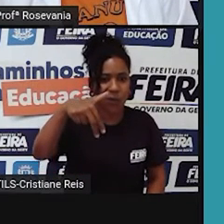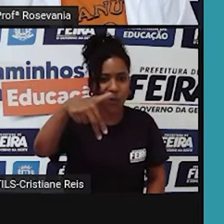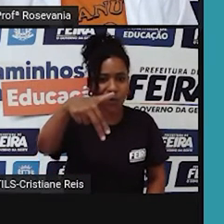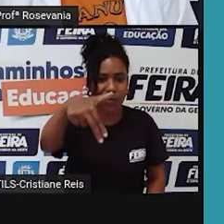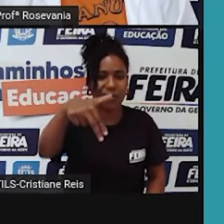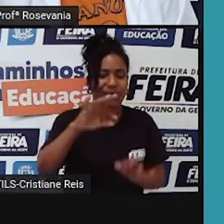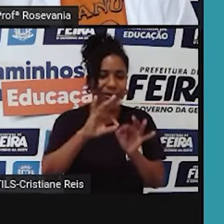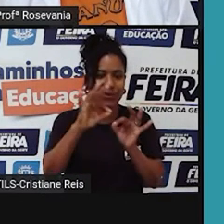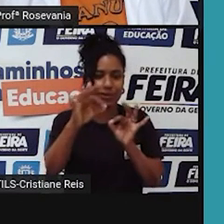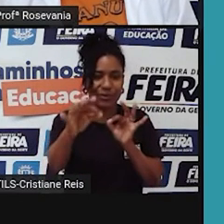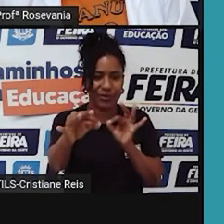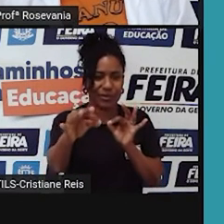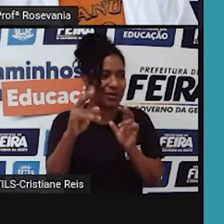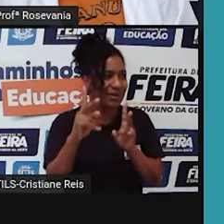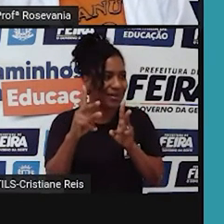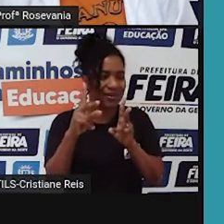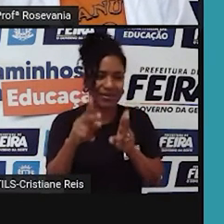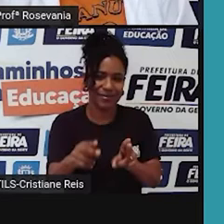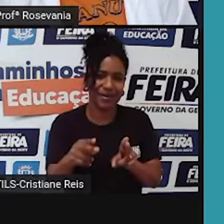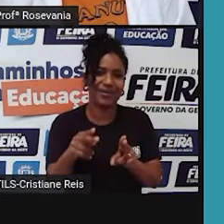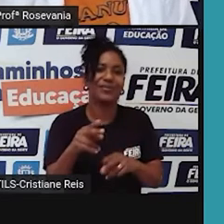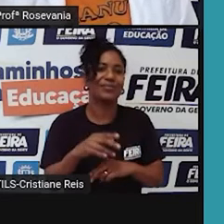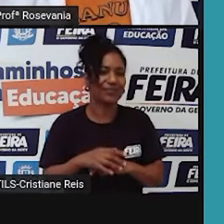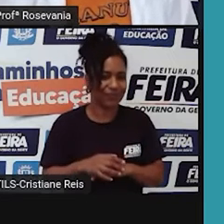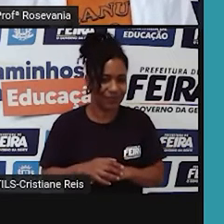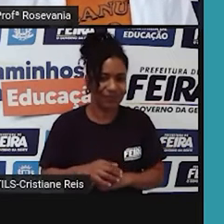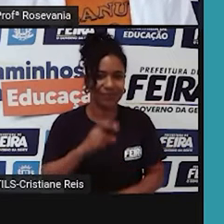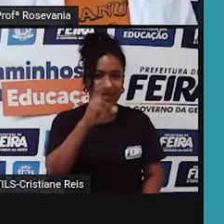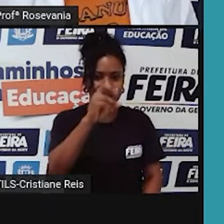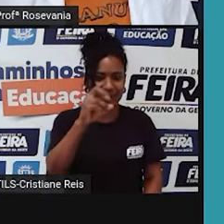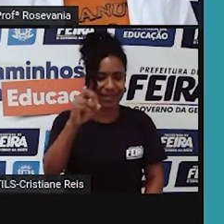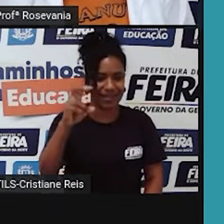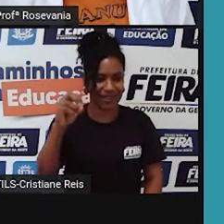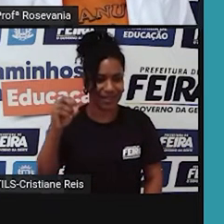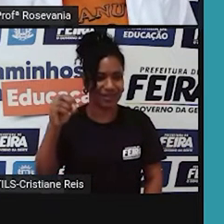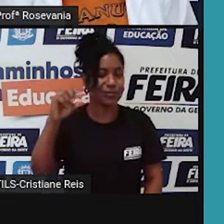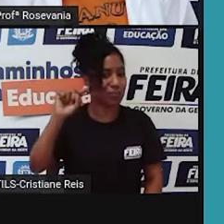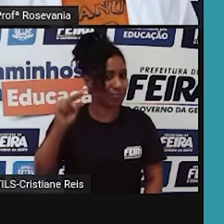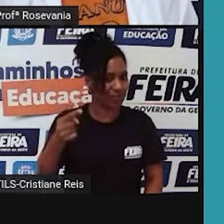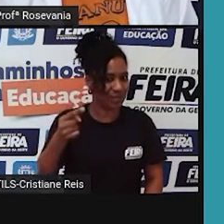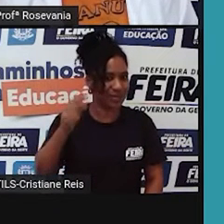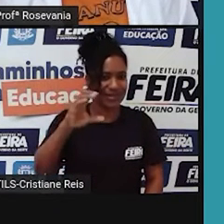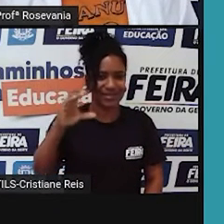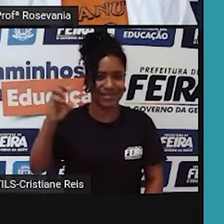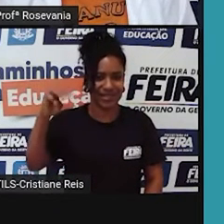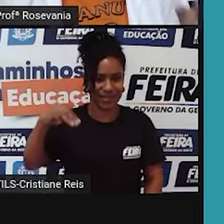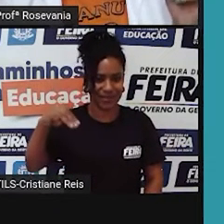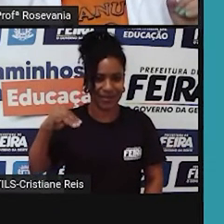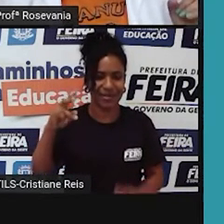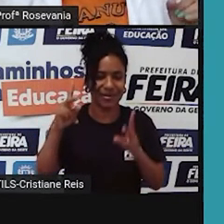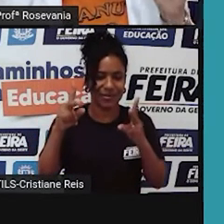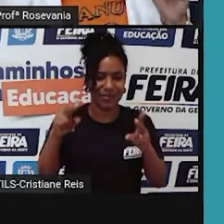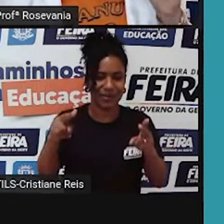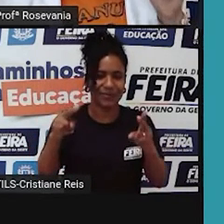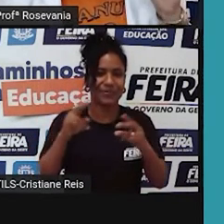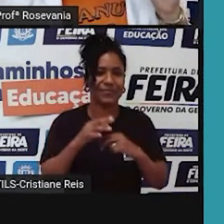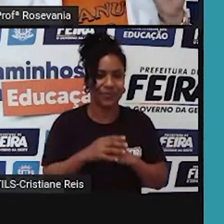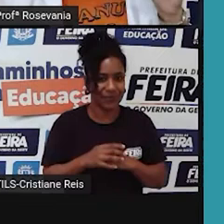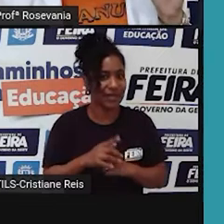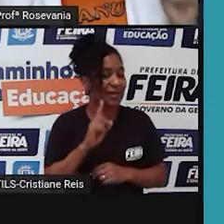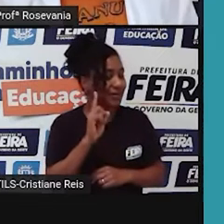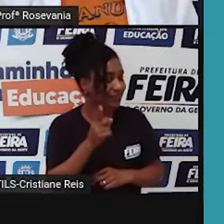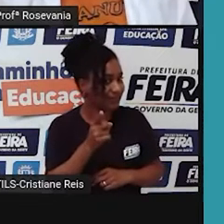nesse mapa aqui, ou se for nessa escala aqui, eu estou andando 500 mil centímetros. Porque a escala numérica, a Pró já ia